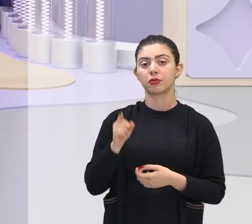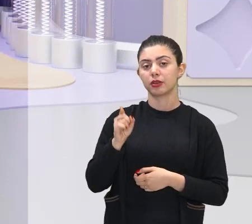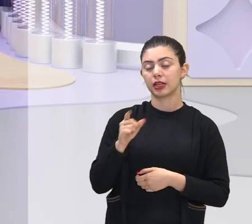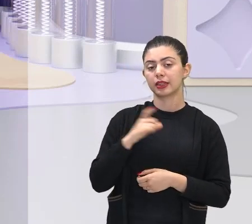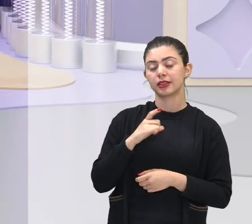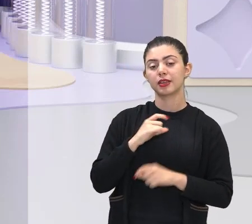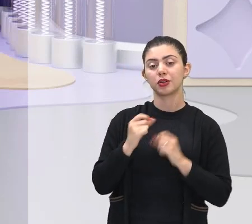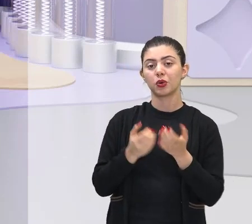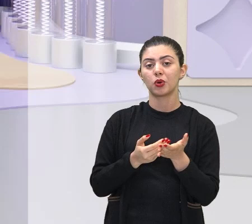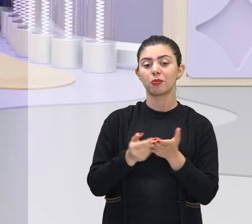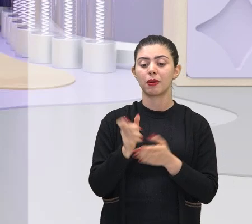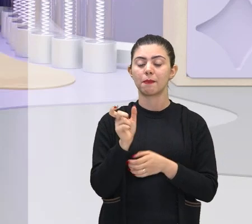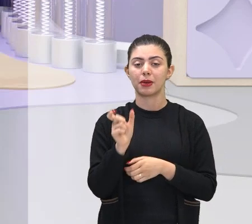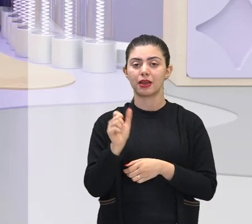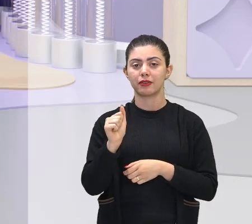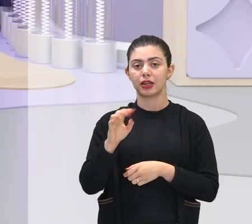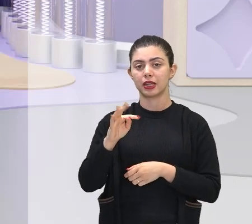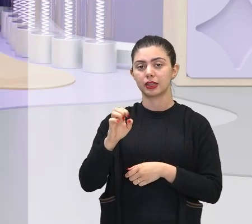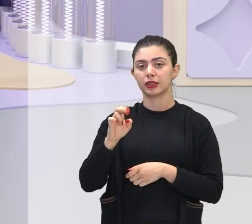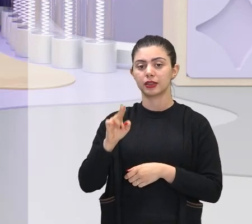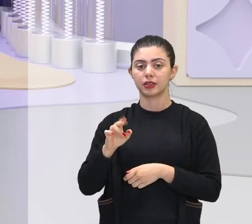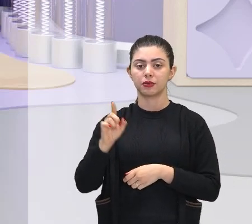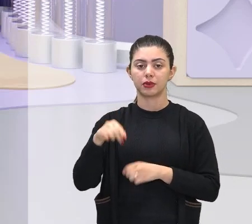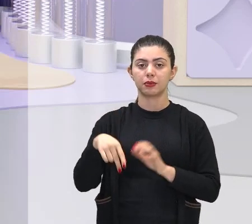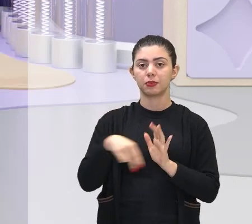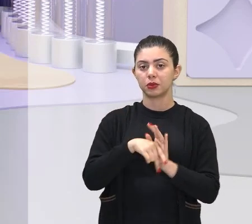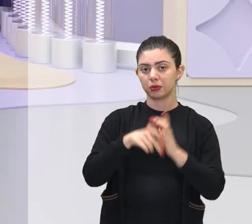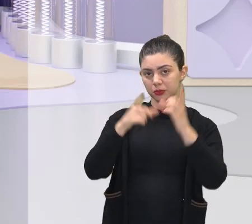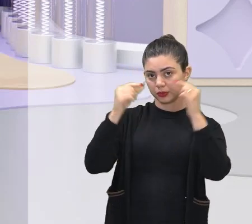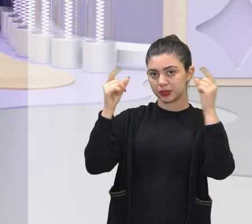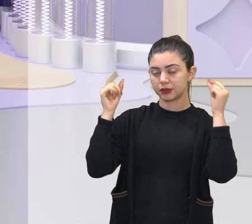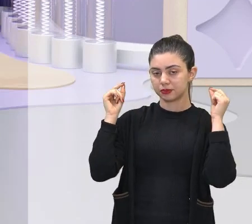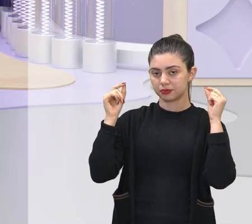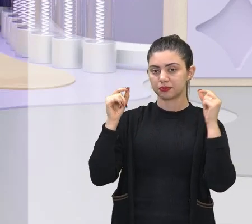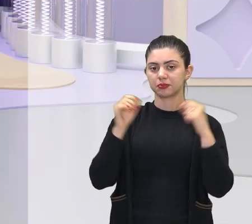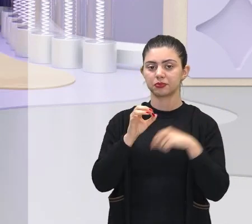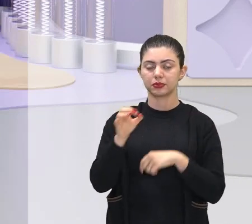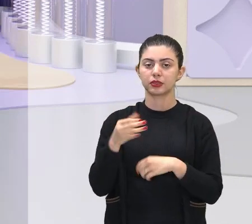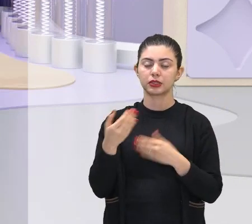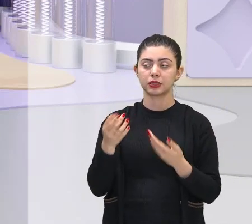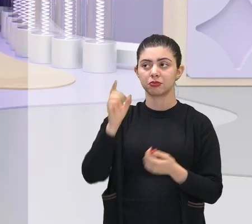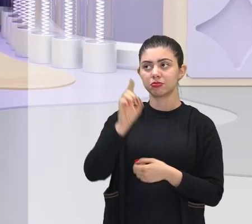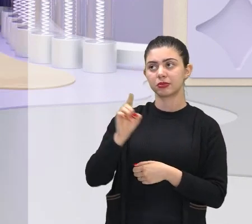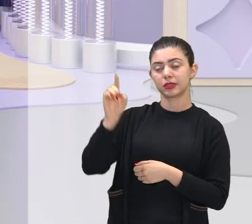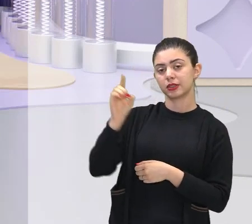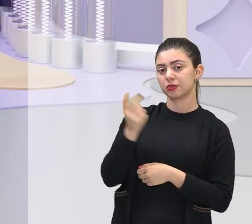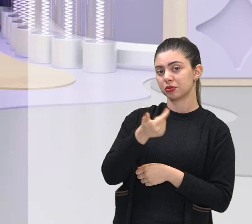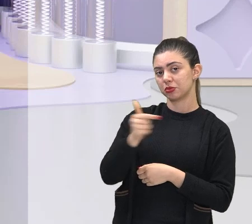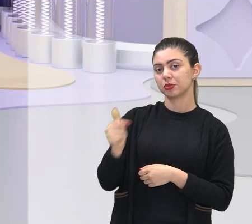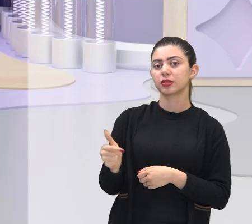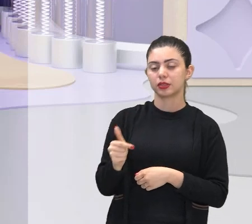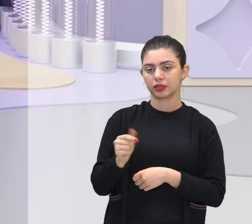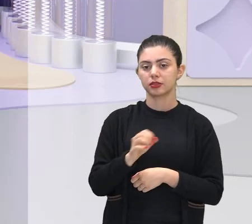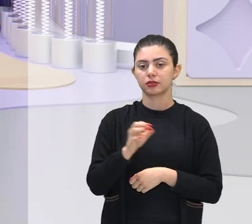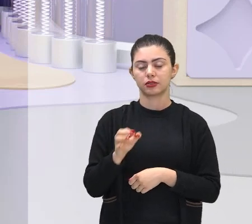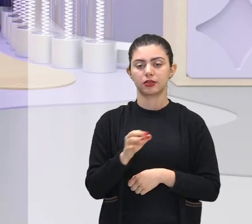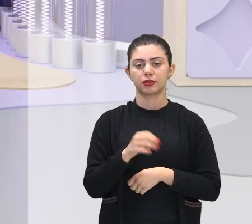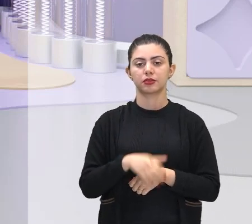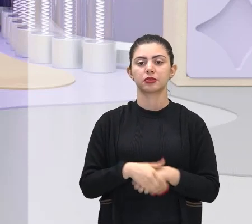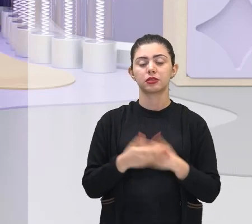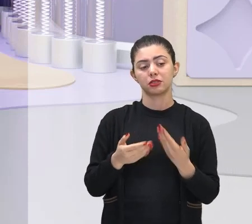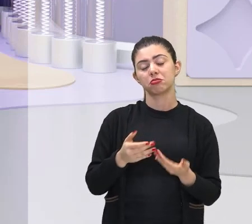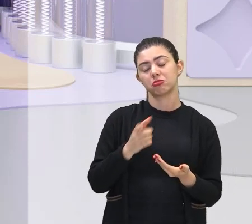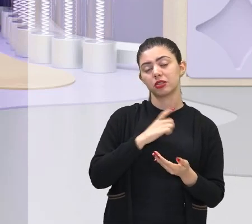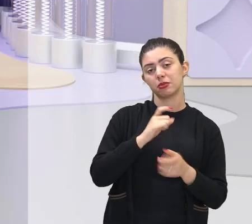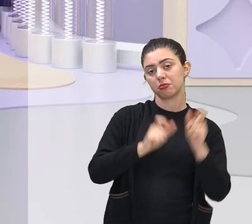vem da expressão grega atheos, não Deus. Ou seja, Deus não existe. Aqueles